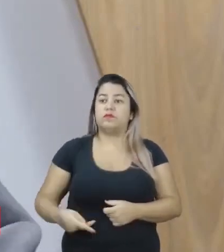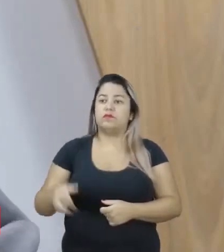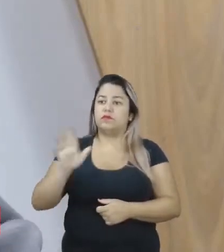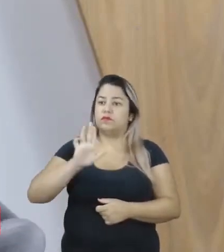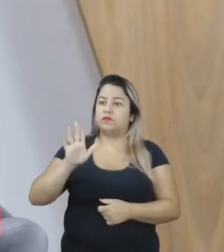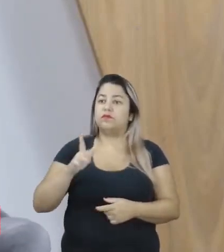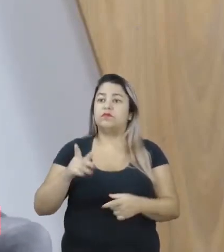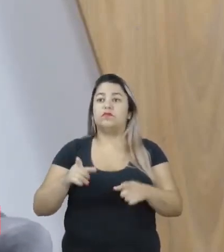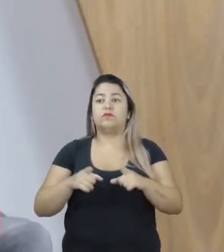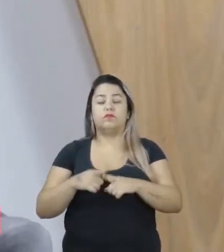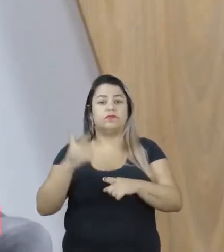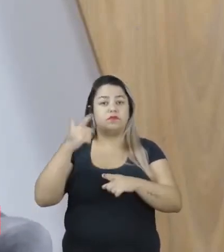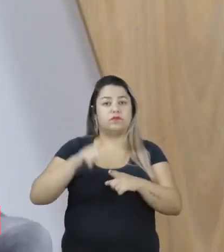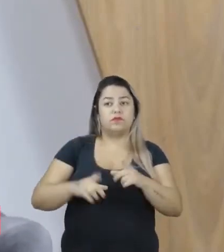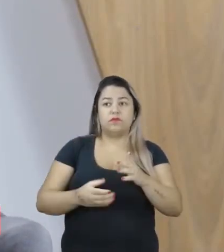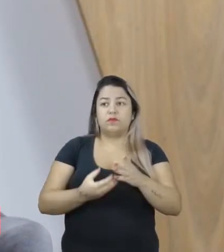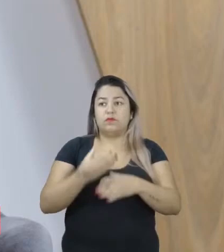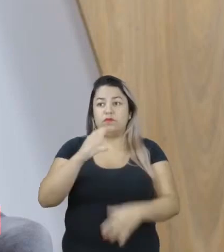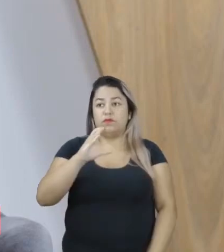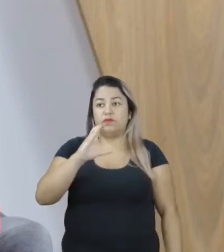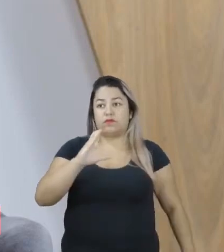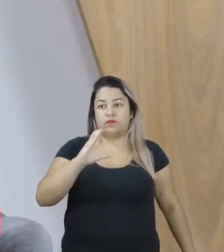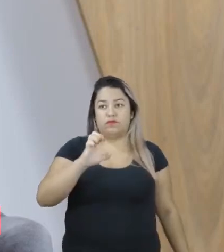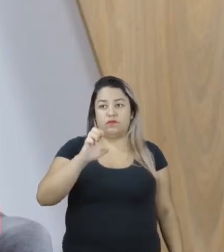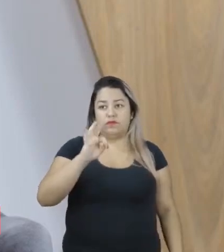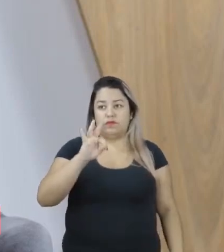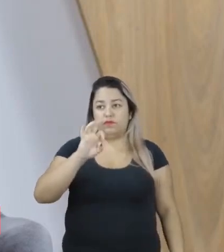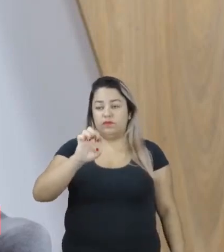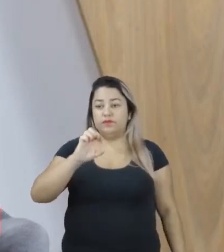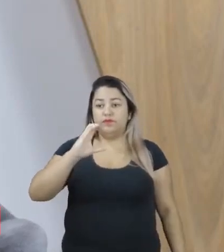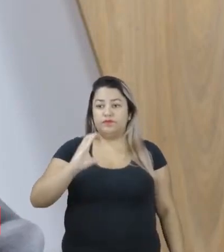uma estatal, a CEITEC, e a gente viu que teve uma